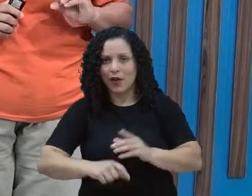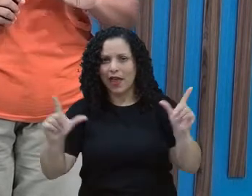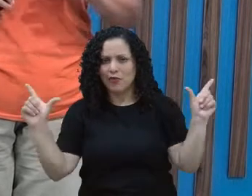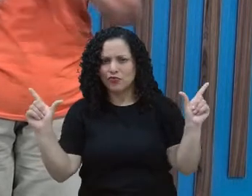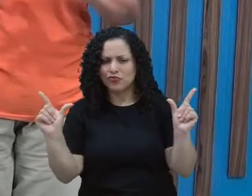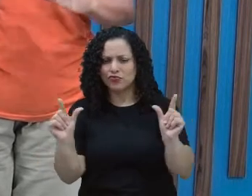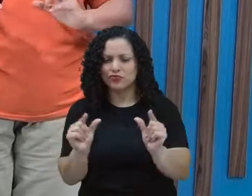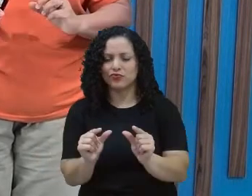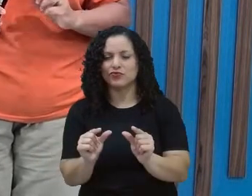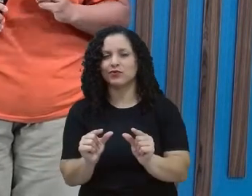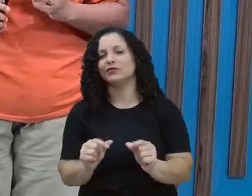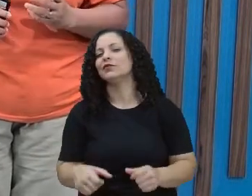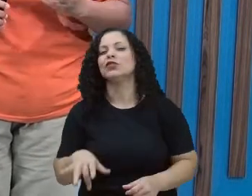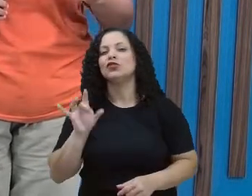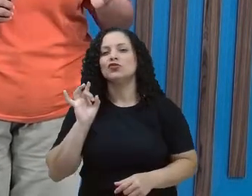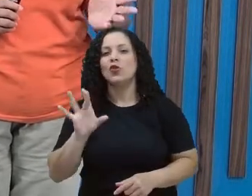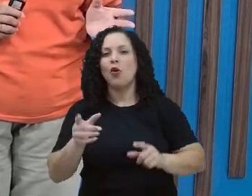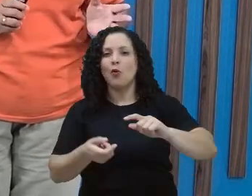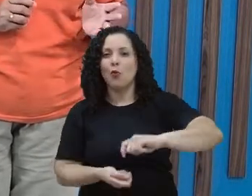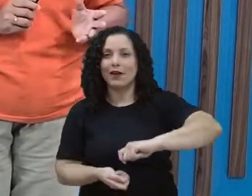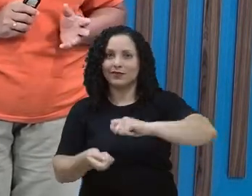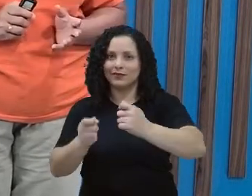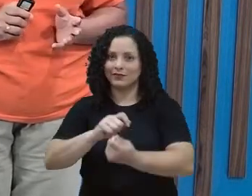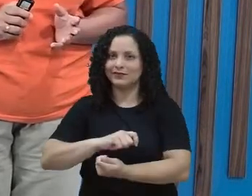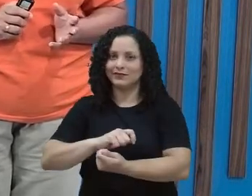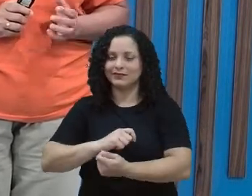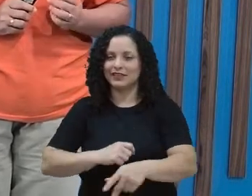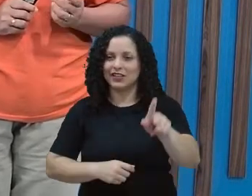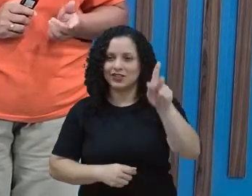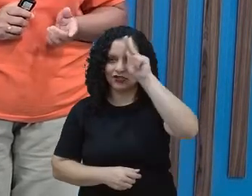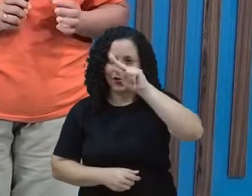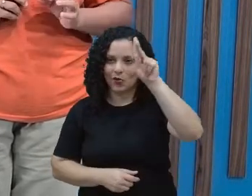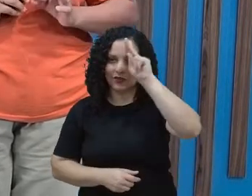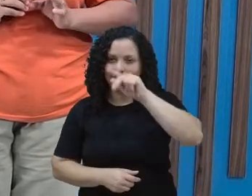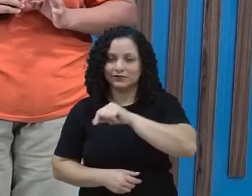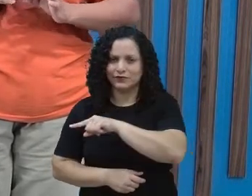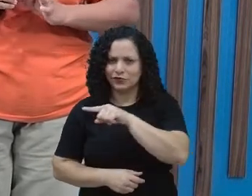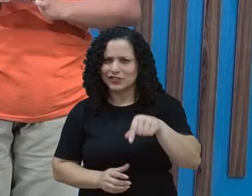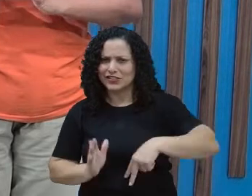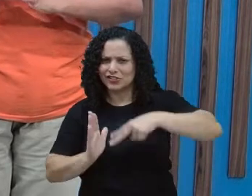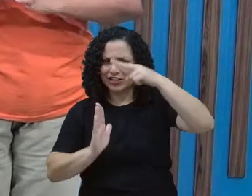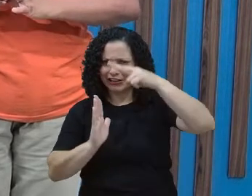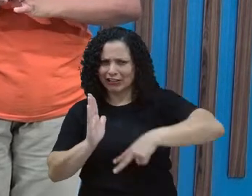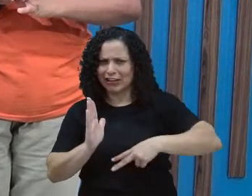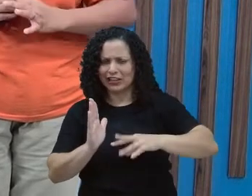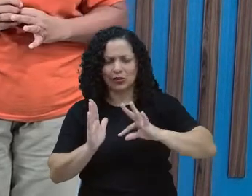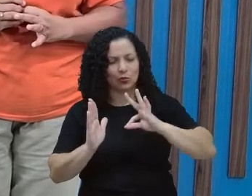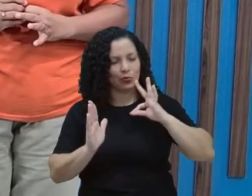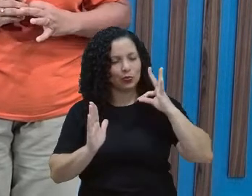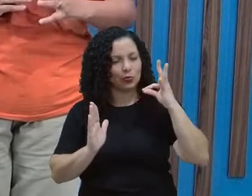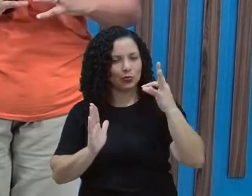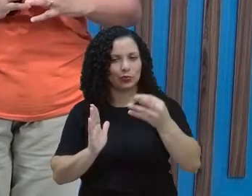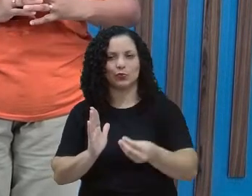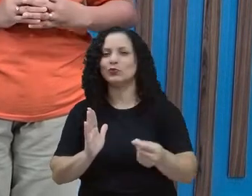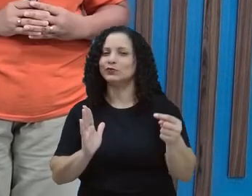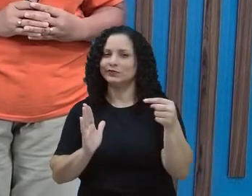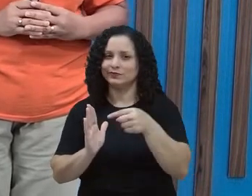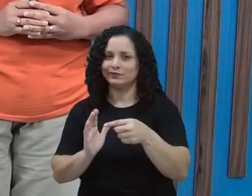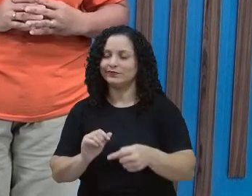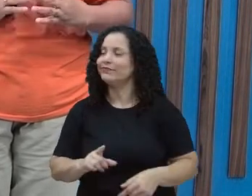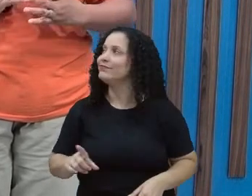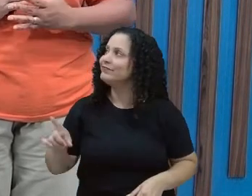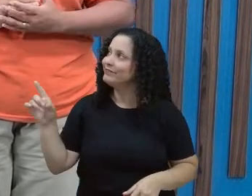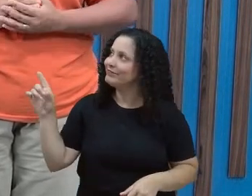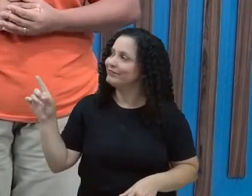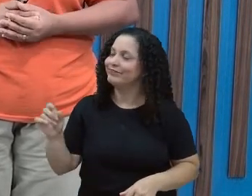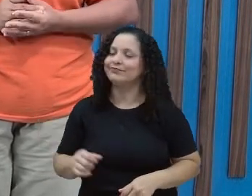reduzido, eu trouxe uma adaptação dessa história. E vocês podem ler a história completa neste livro,